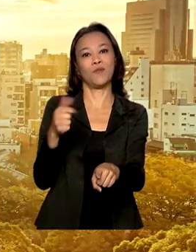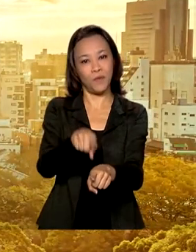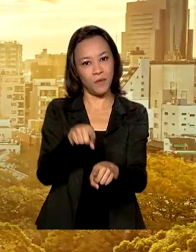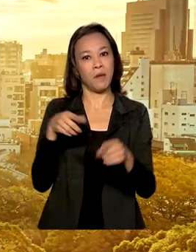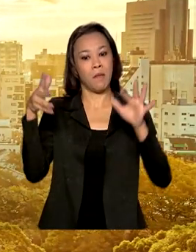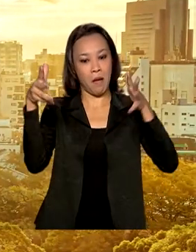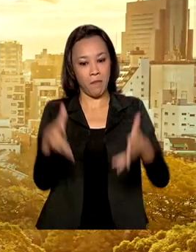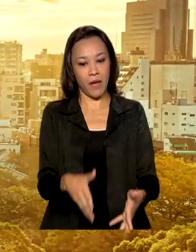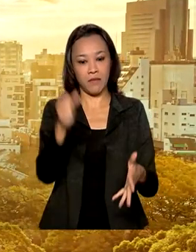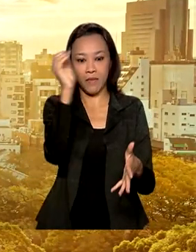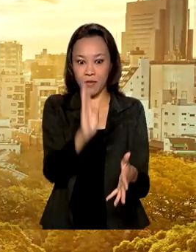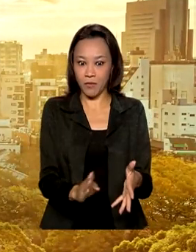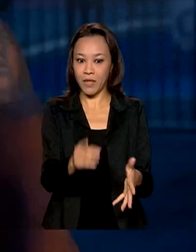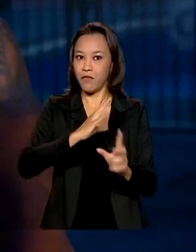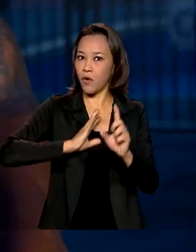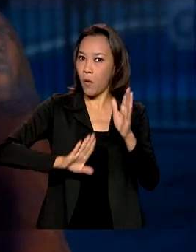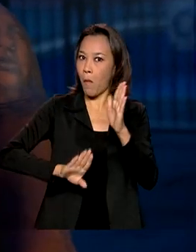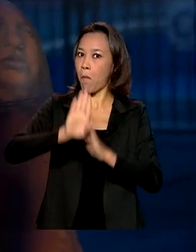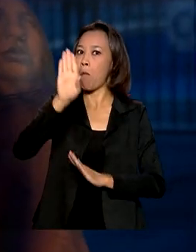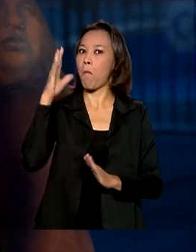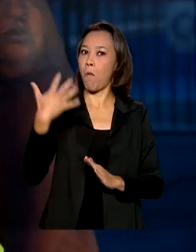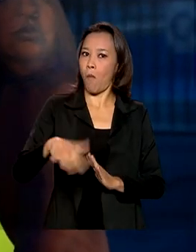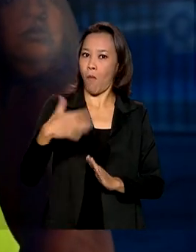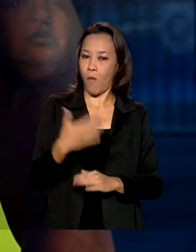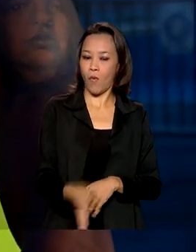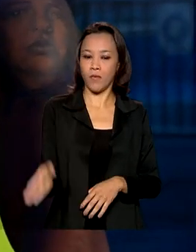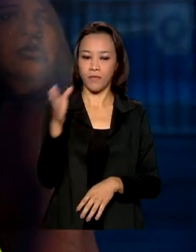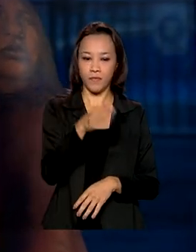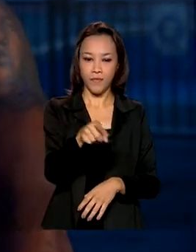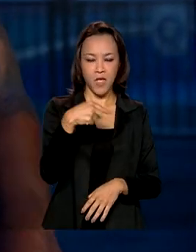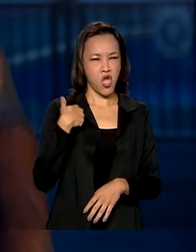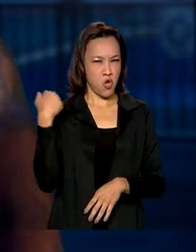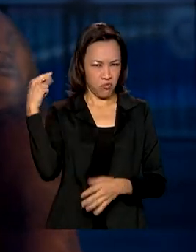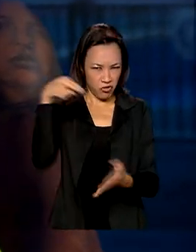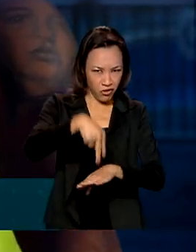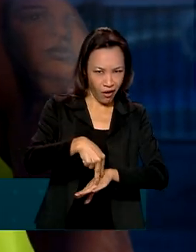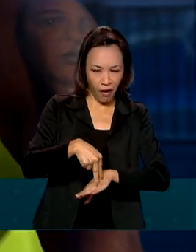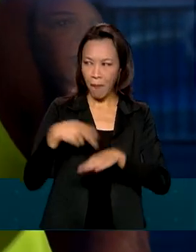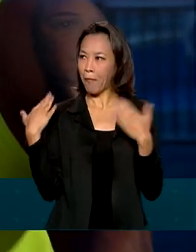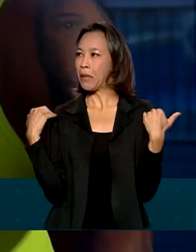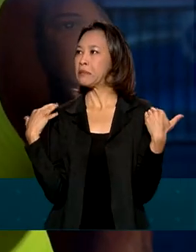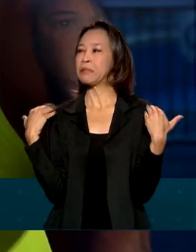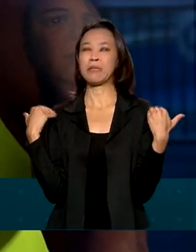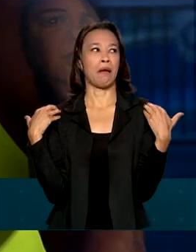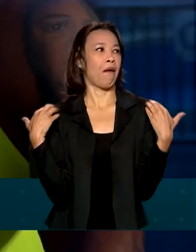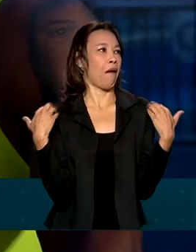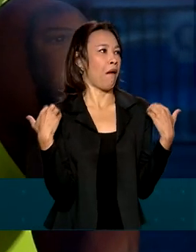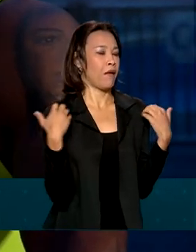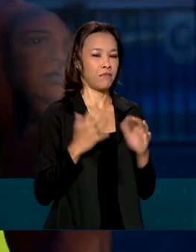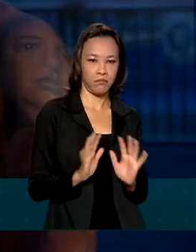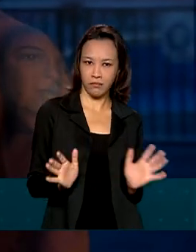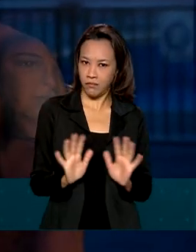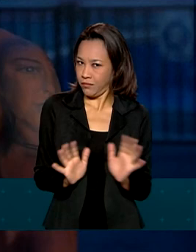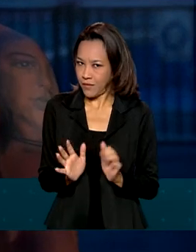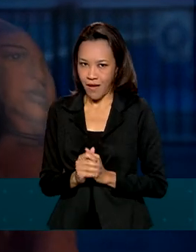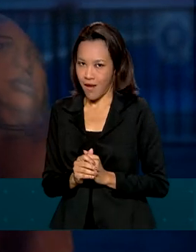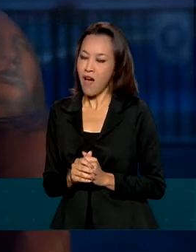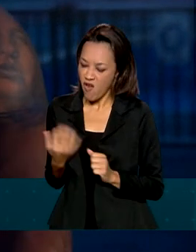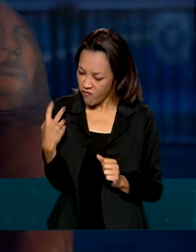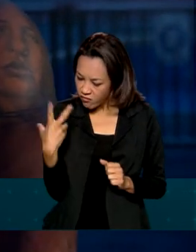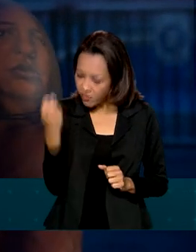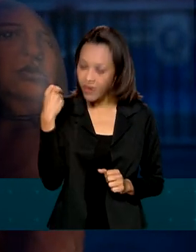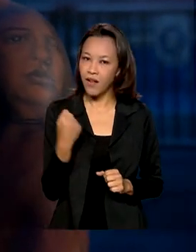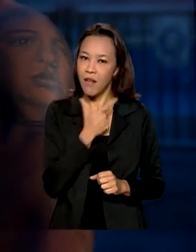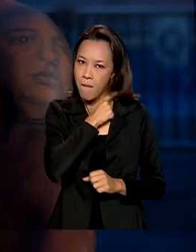participações do Brasil em jogos olímpicos mas não queria chegar aqui para passeio para falar eu participei de alto nível em que ia vim para